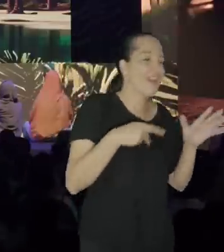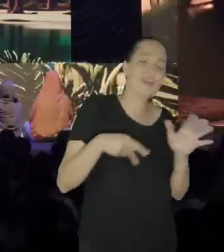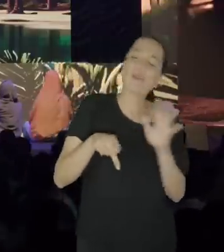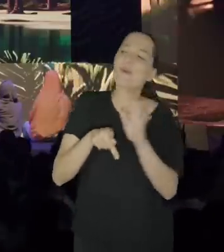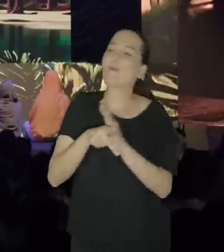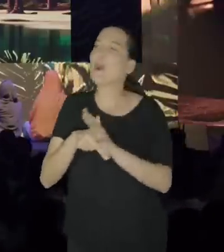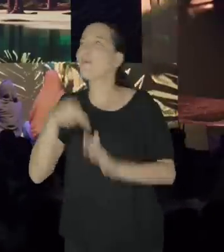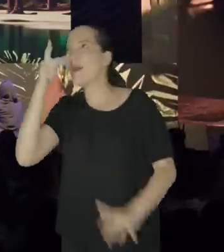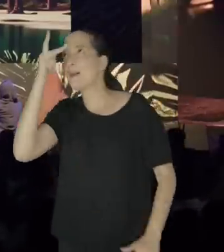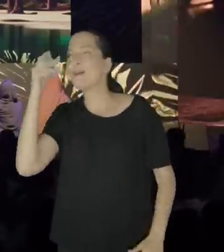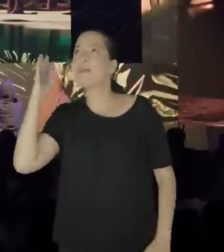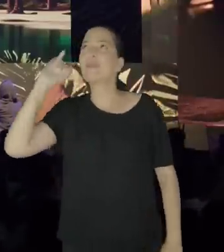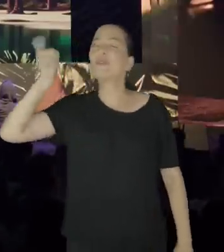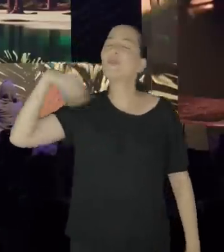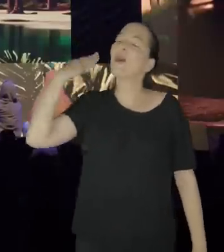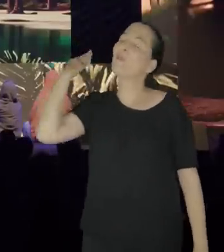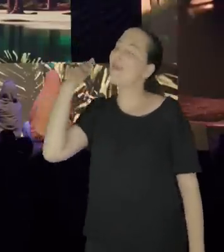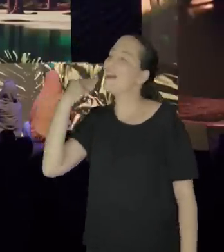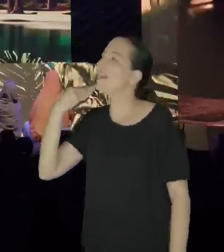mensageiro